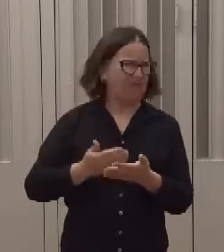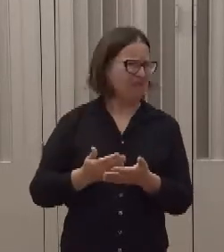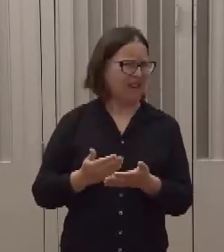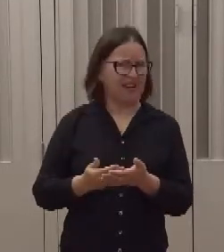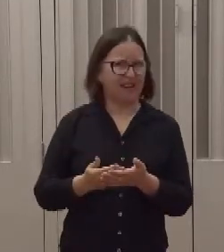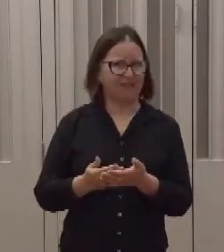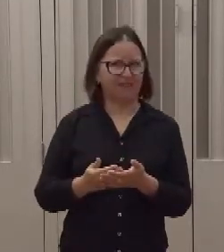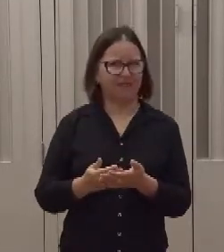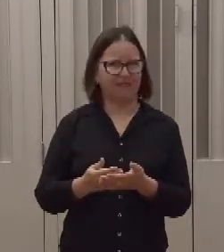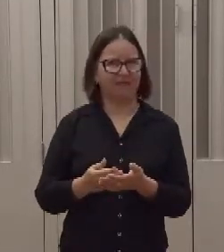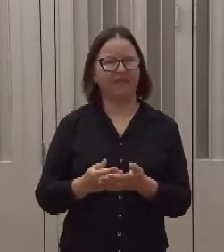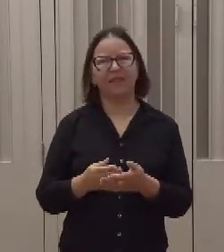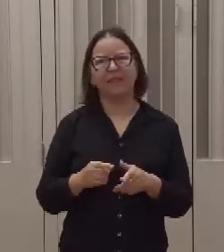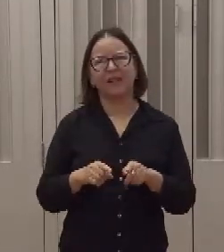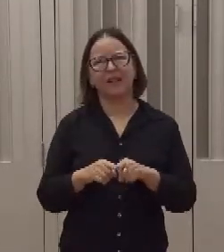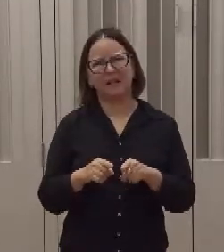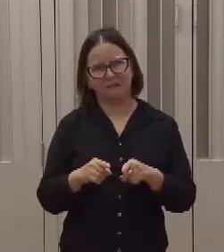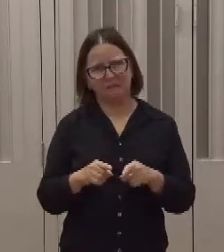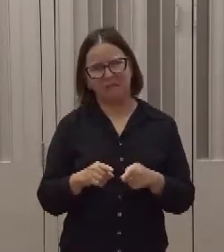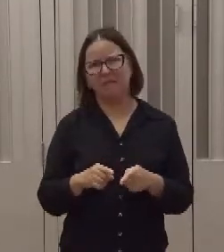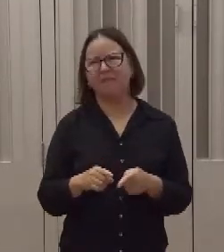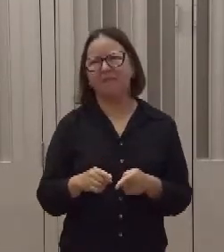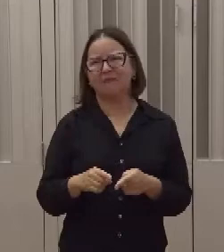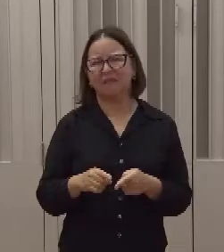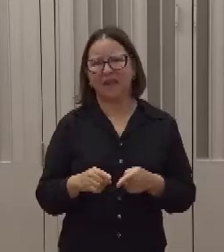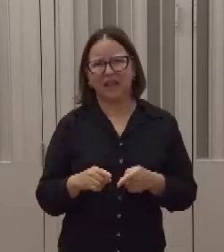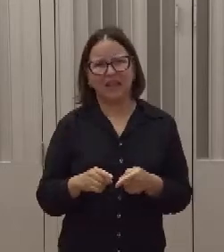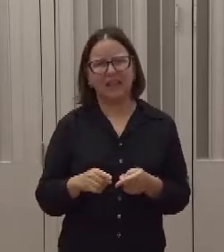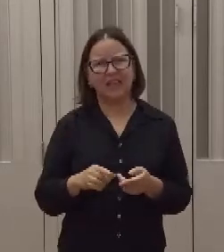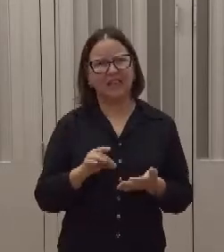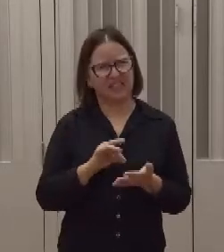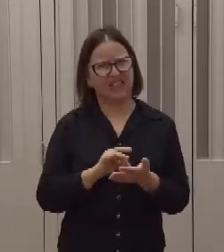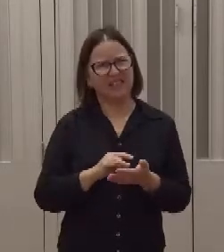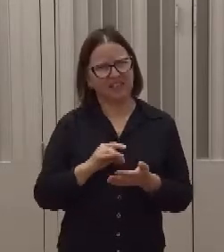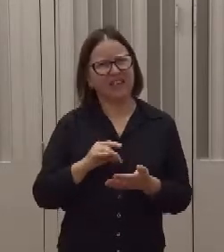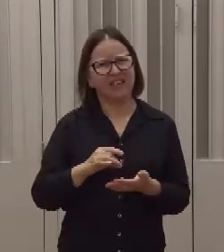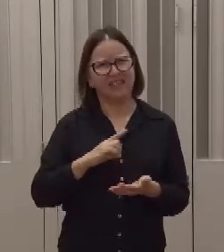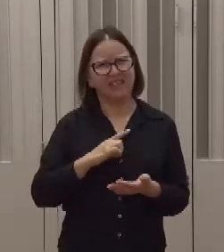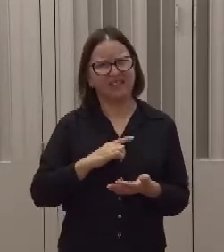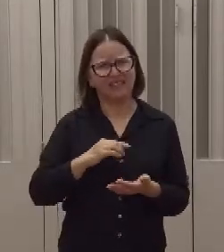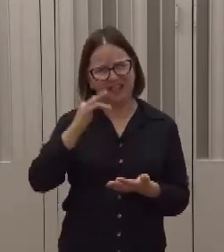própria ciência que eles clamam utilizar, não possa provar isso.